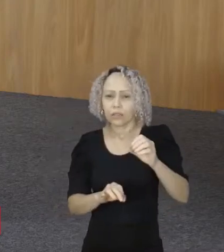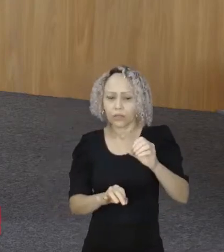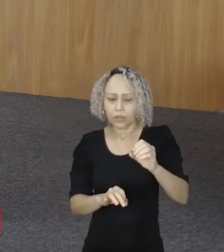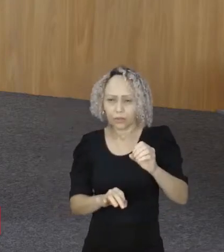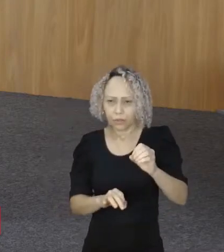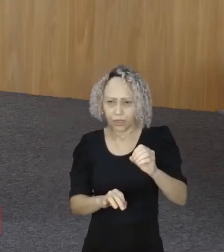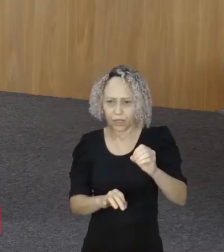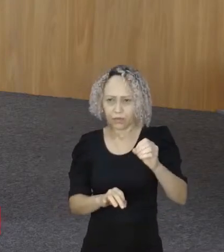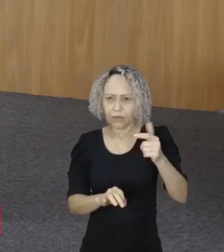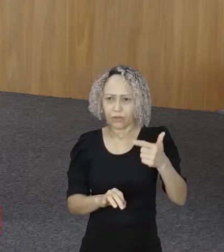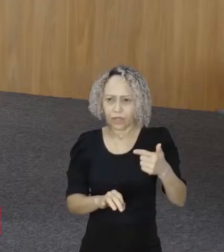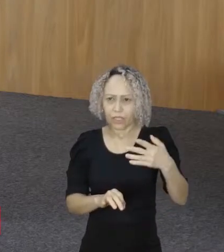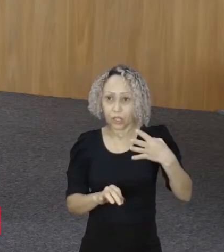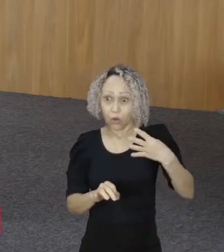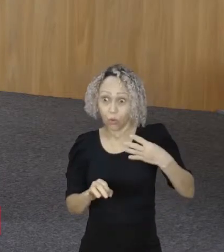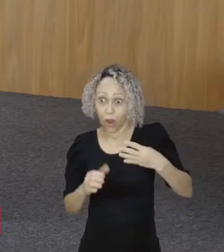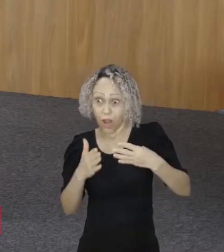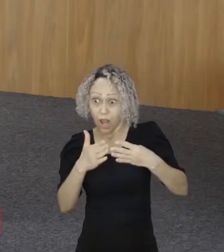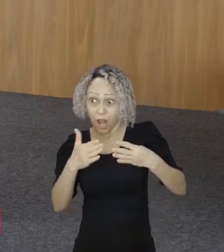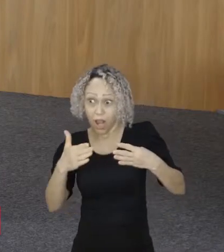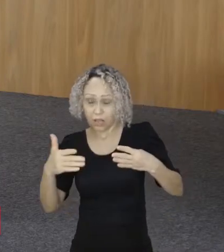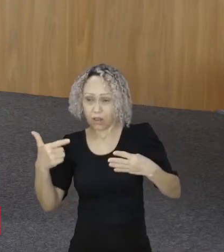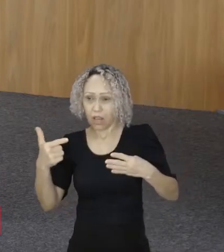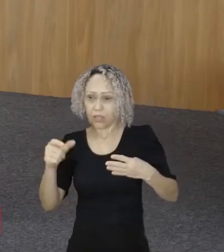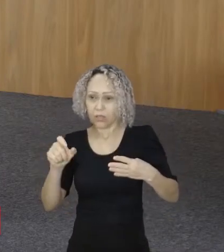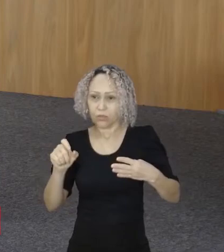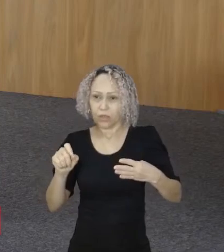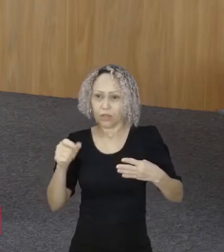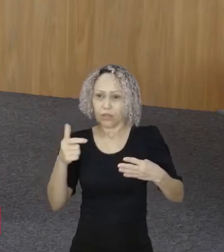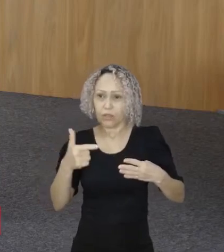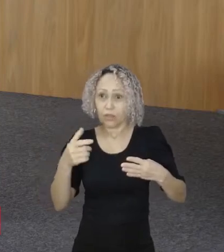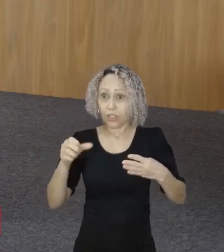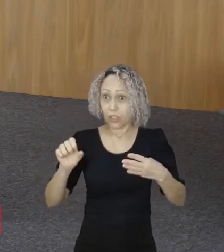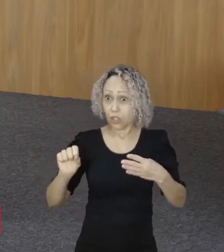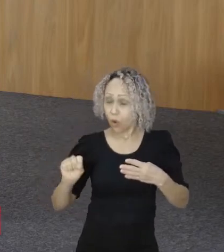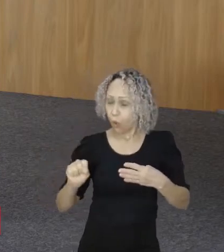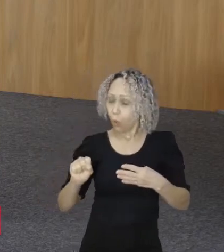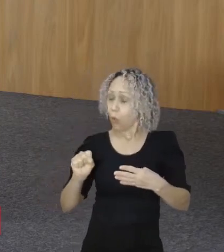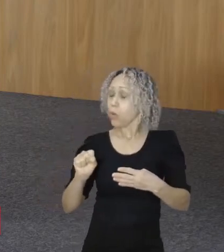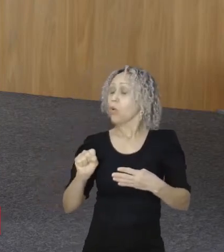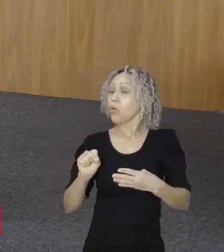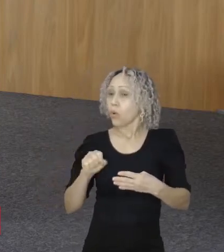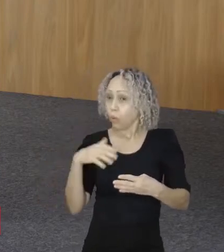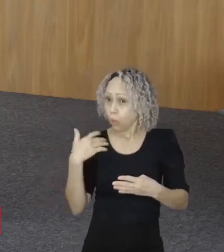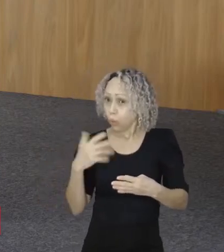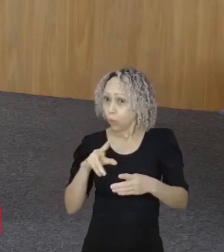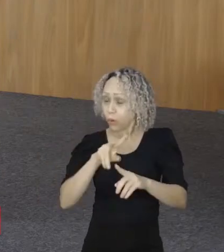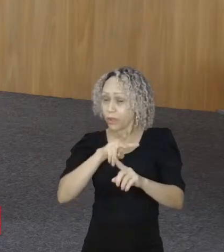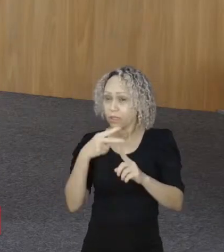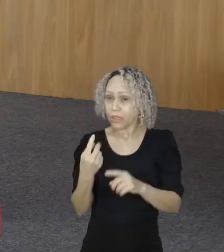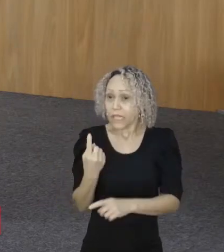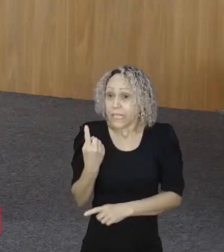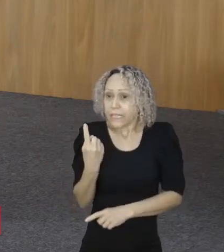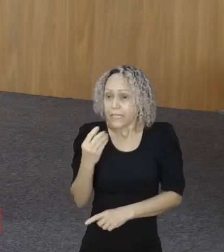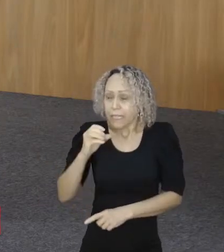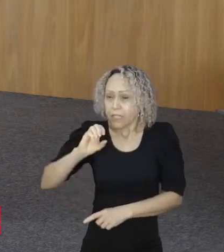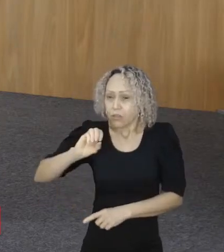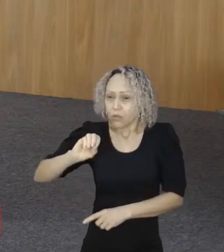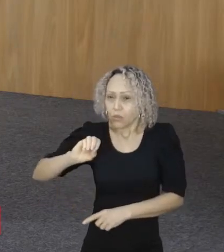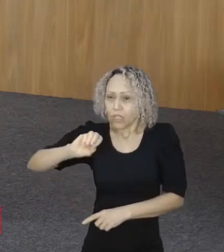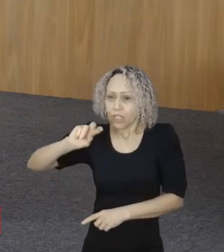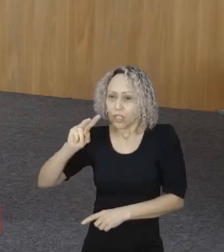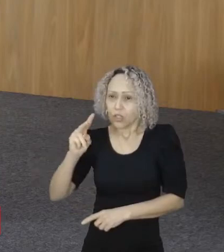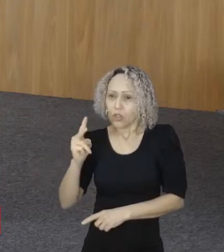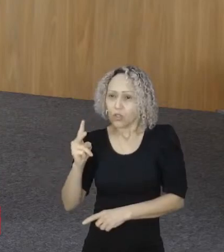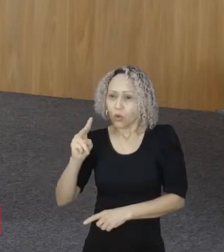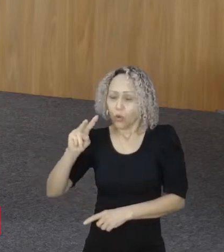mais. A previsão é de investimento são 102 bilhões de dólares nos próximos 5 anos. Eu queria que você